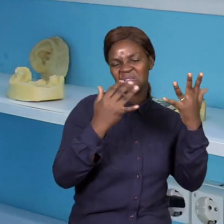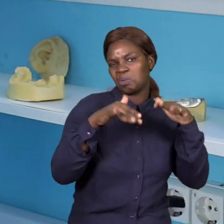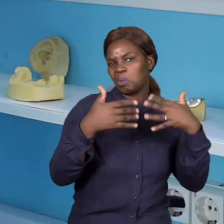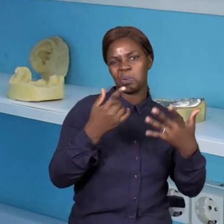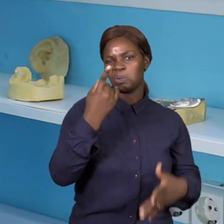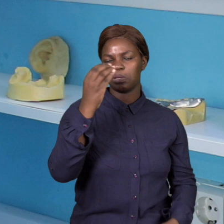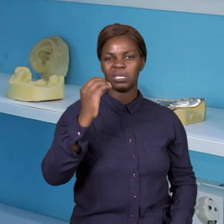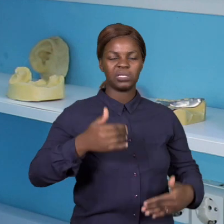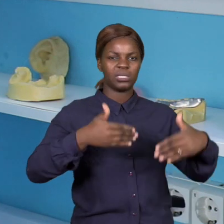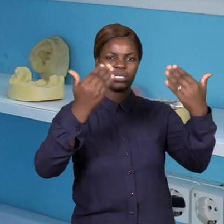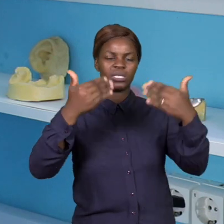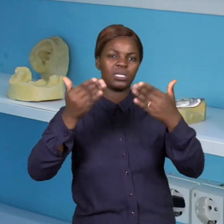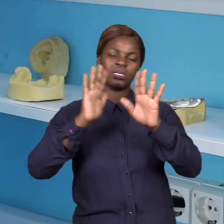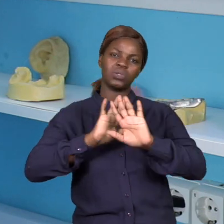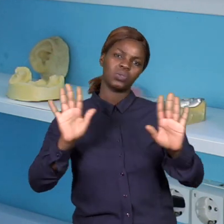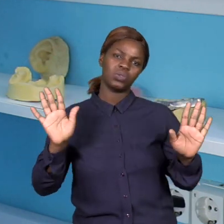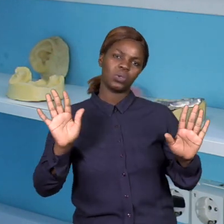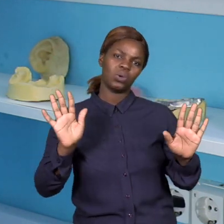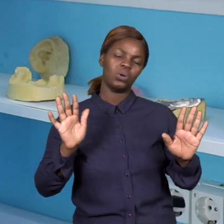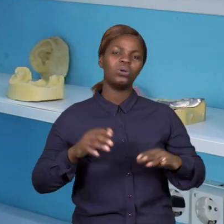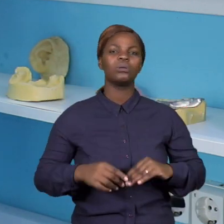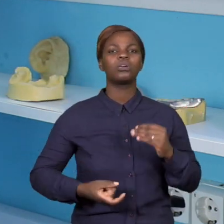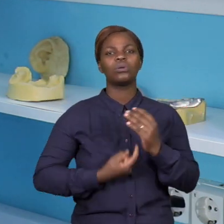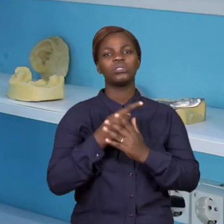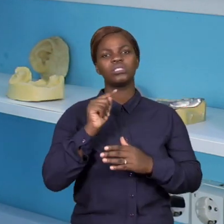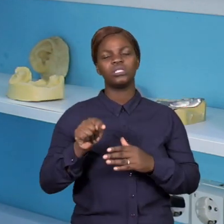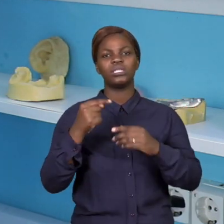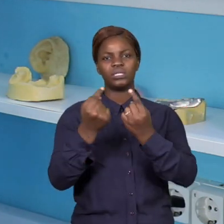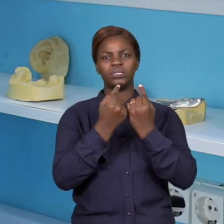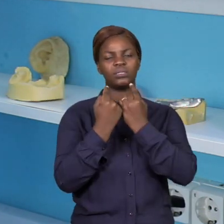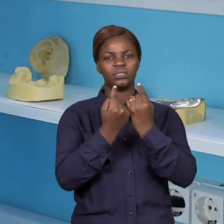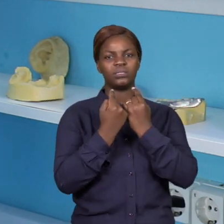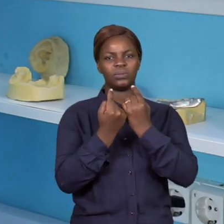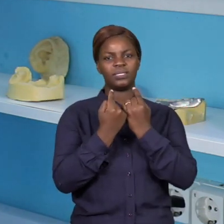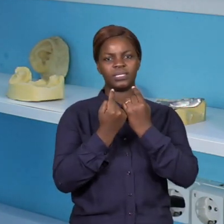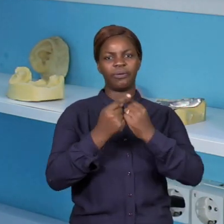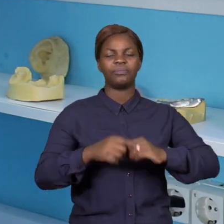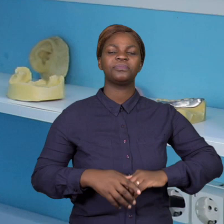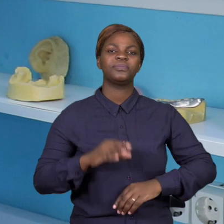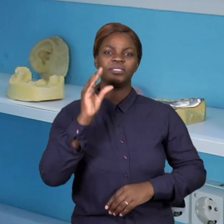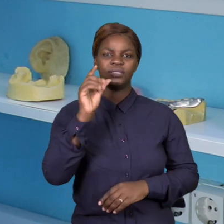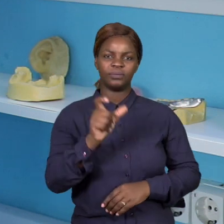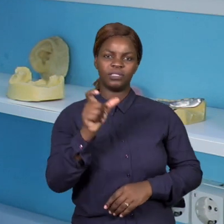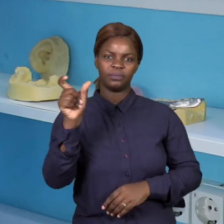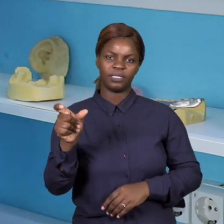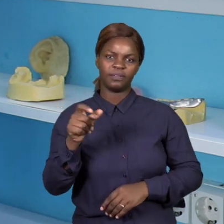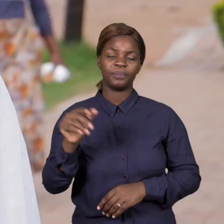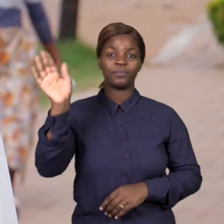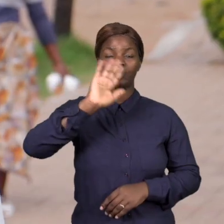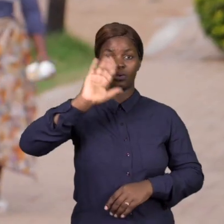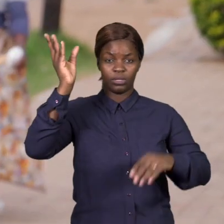7, 10 dias, mais ou menos. 7 ou 10 dias para o processo de adaptação à fonação das